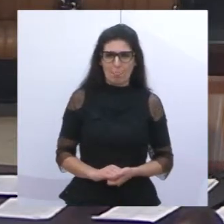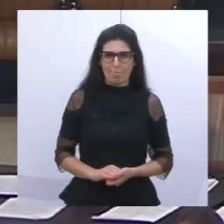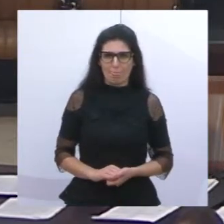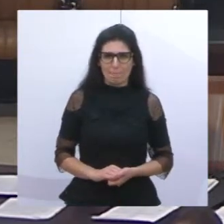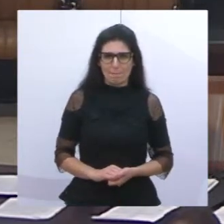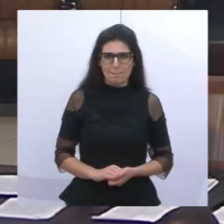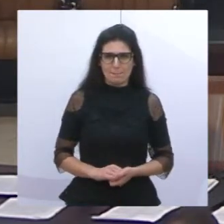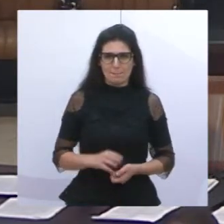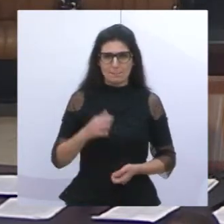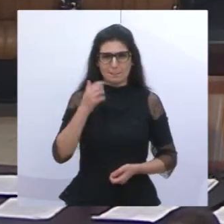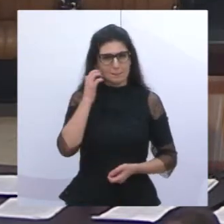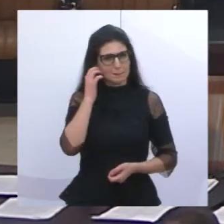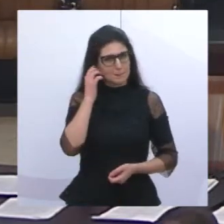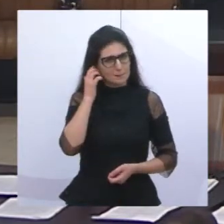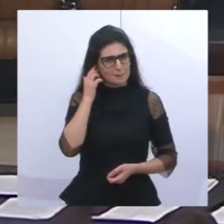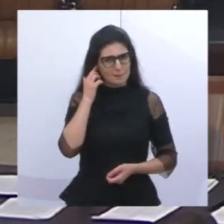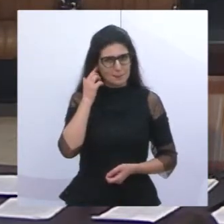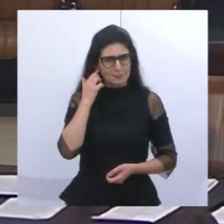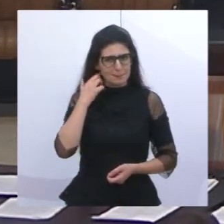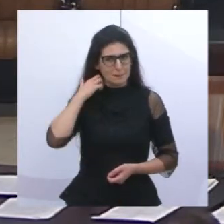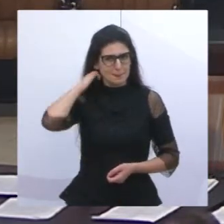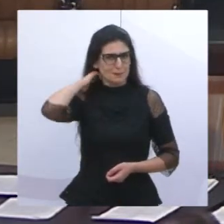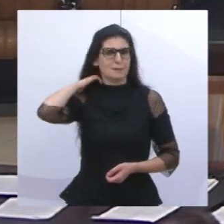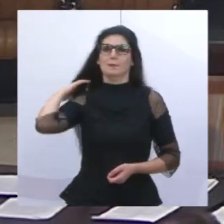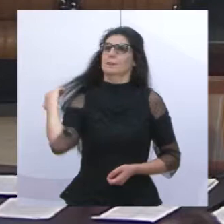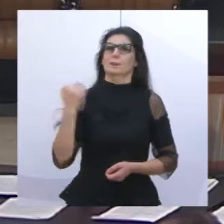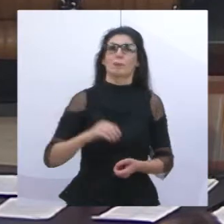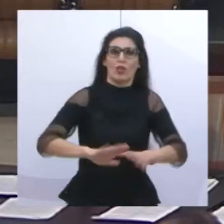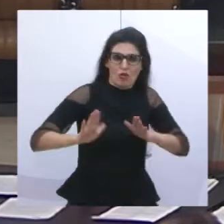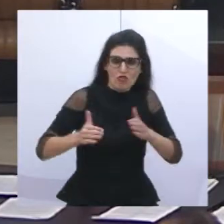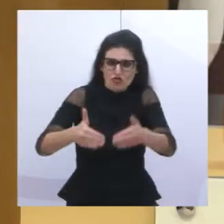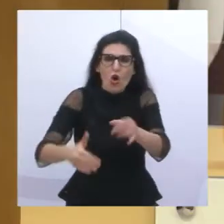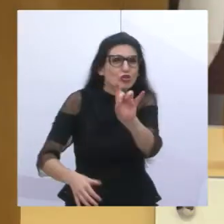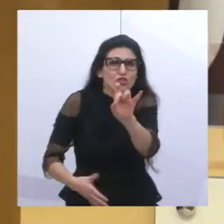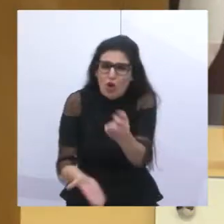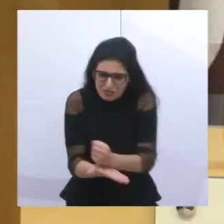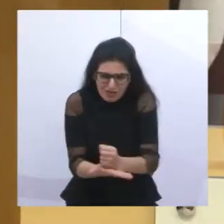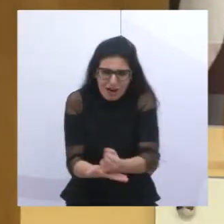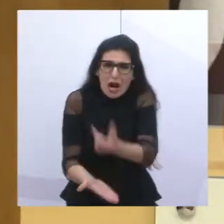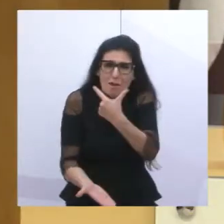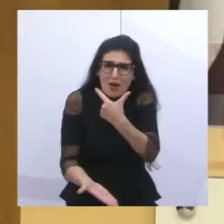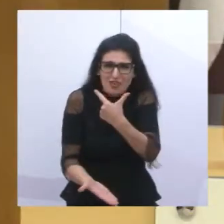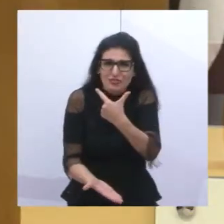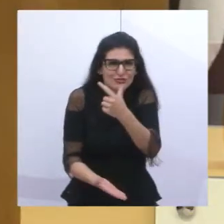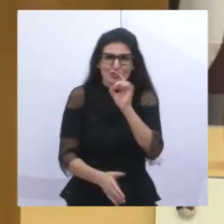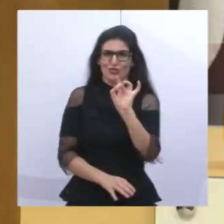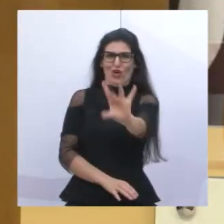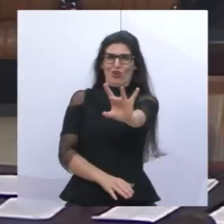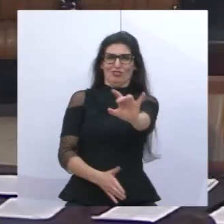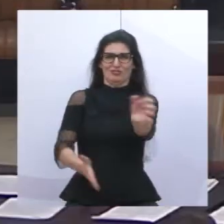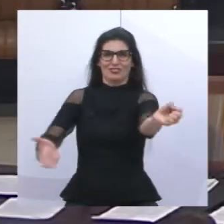não, esse é só de remédio, só de remédios.